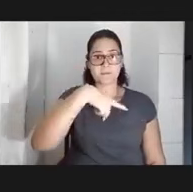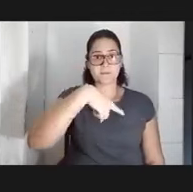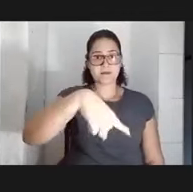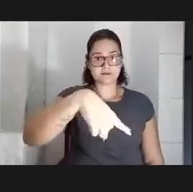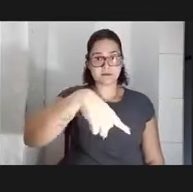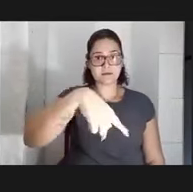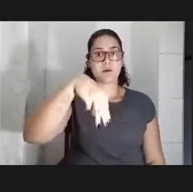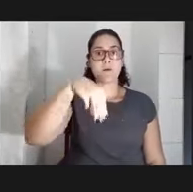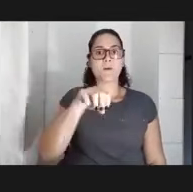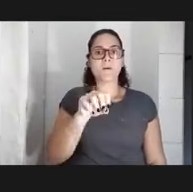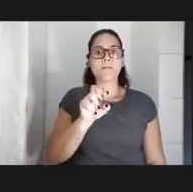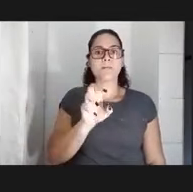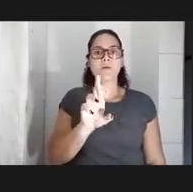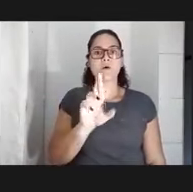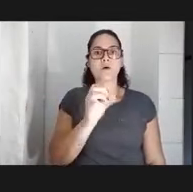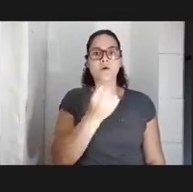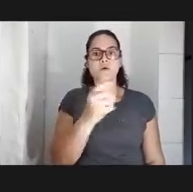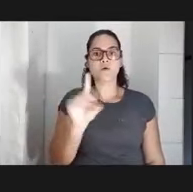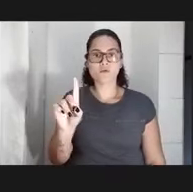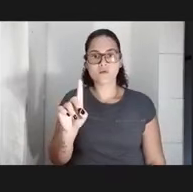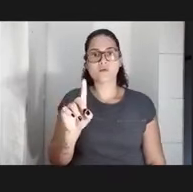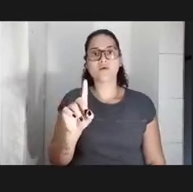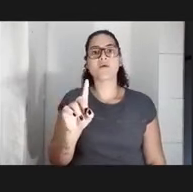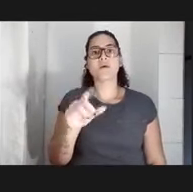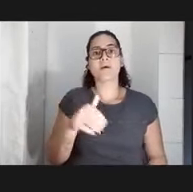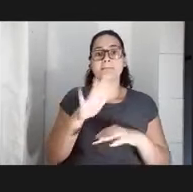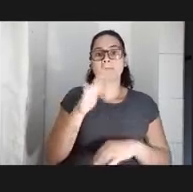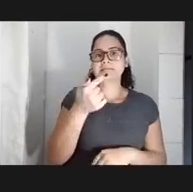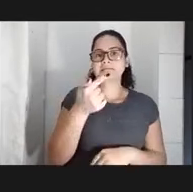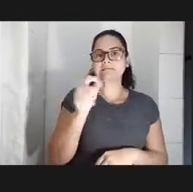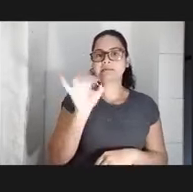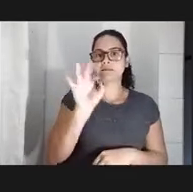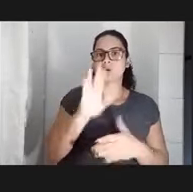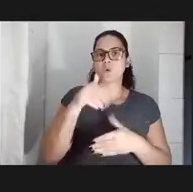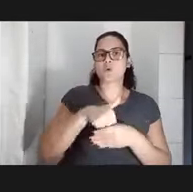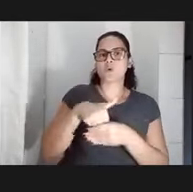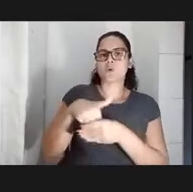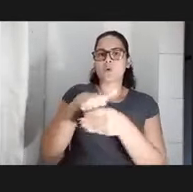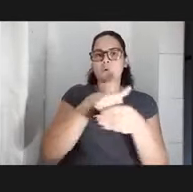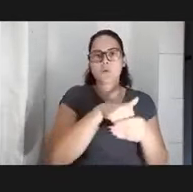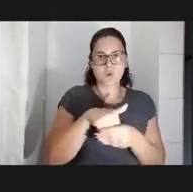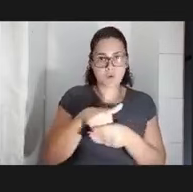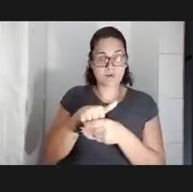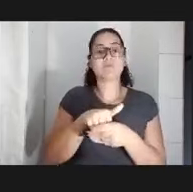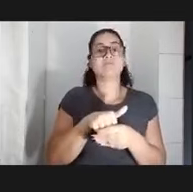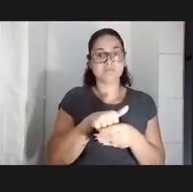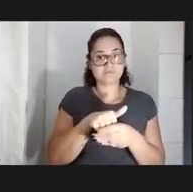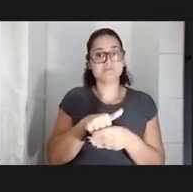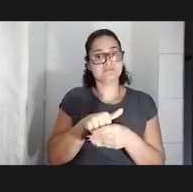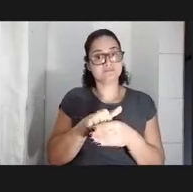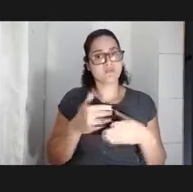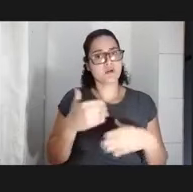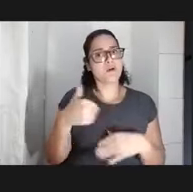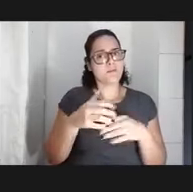vice, teve mais de 70% de votos, né? Então, muitos dos nossos companheiros e companheiras na base votaram